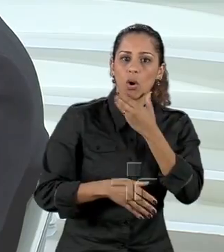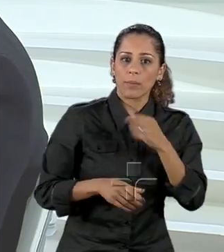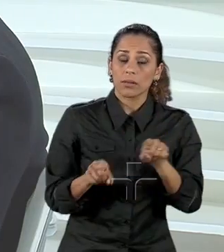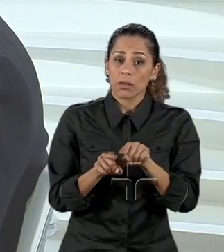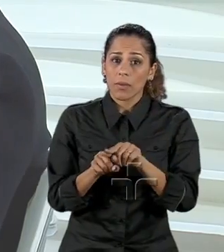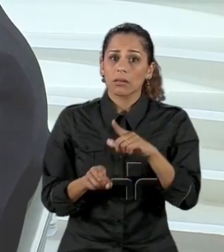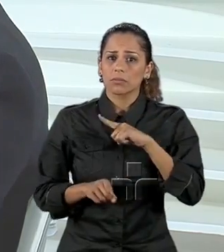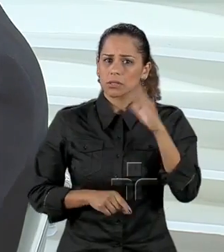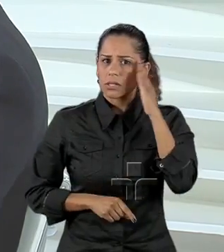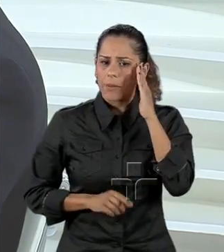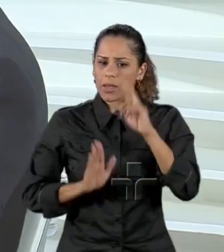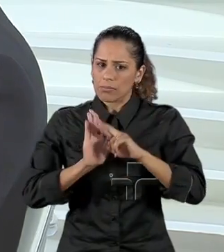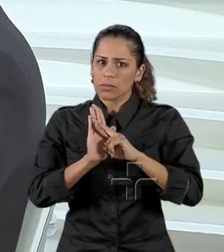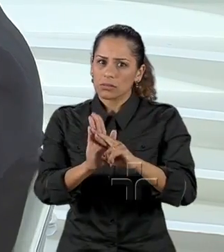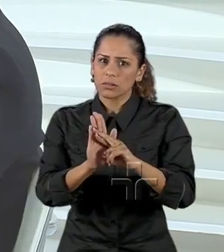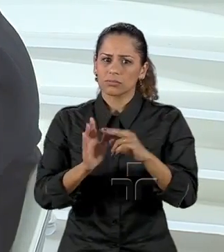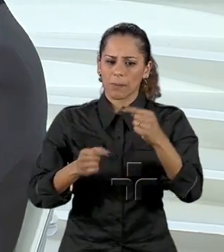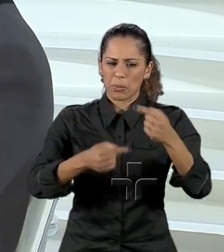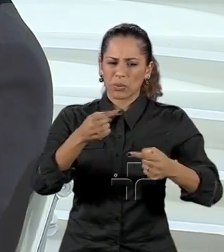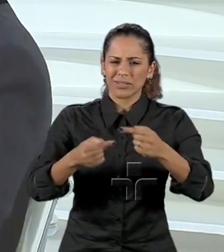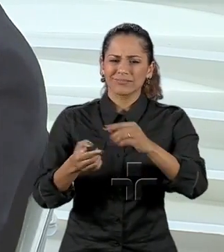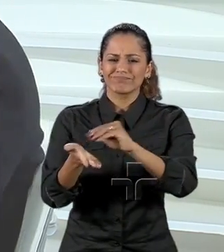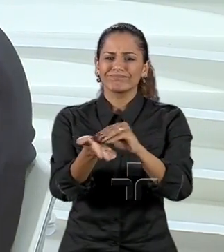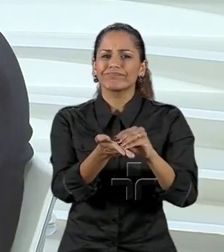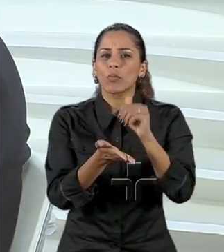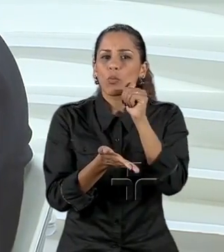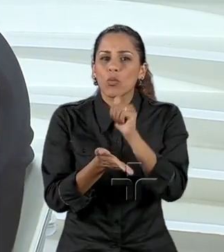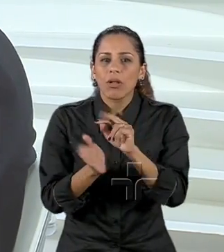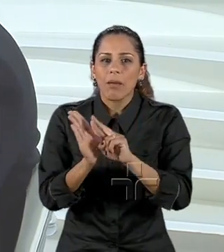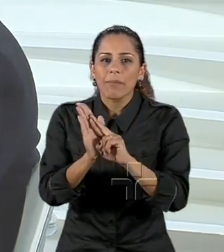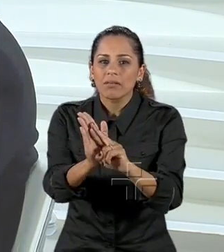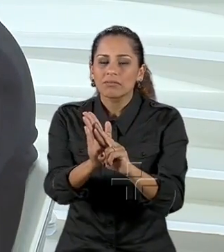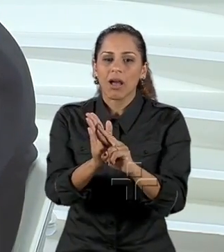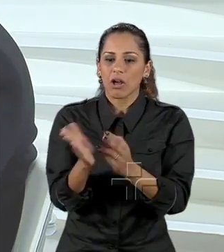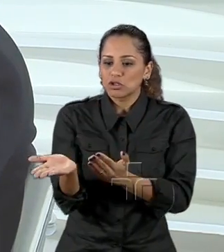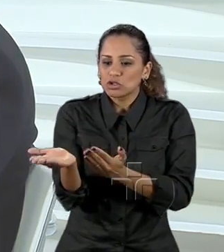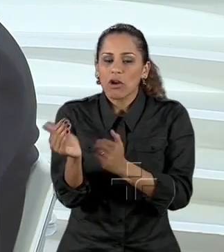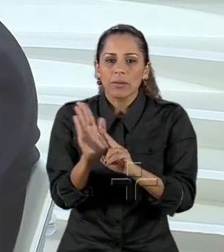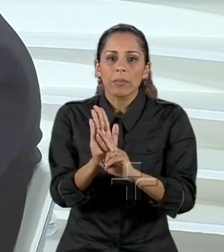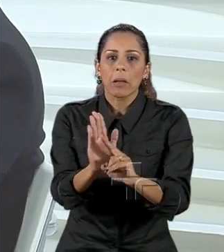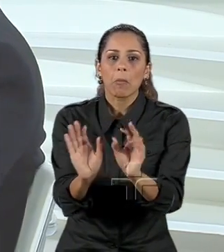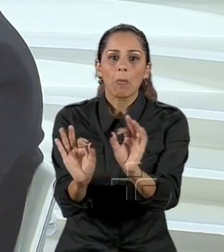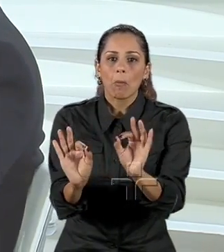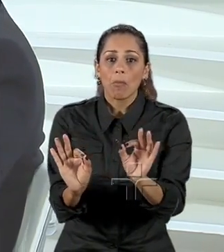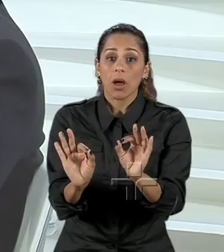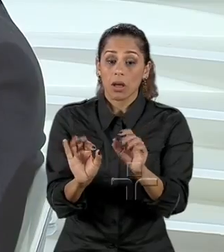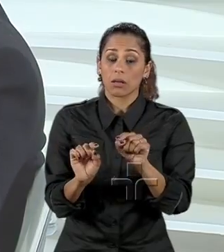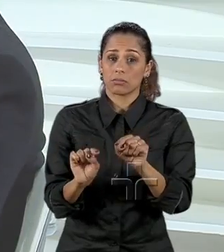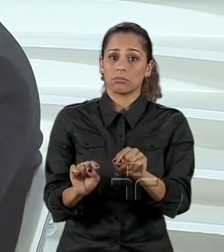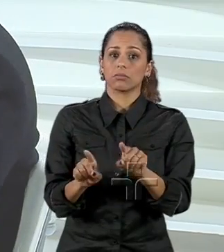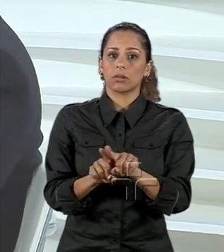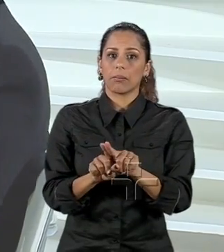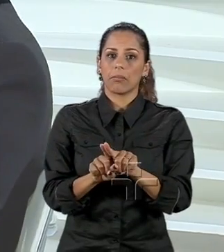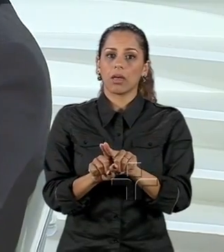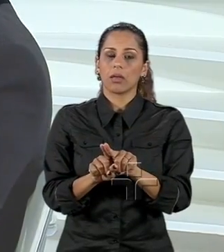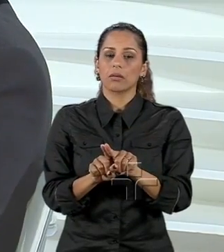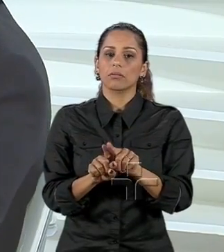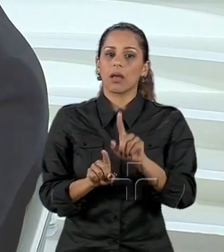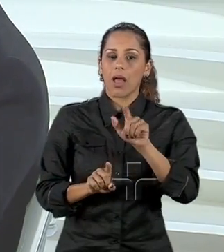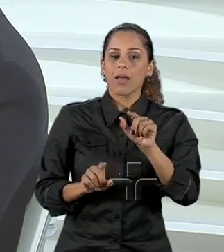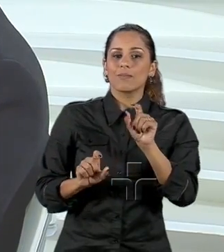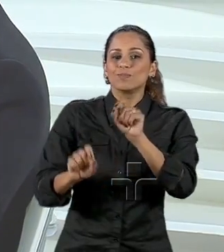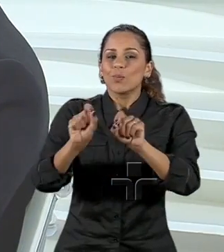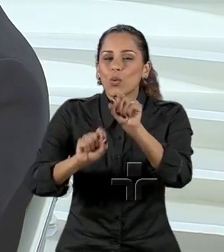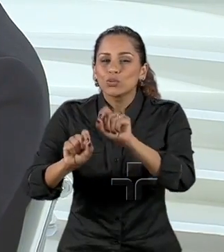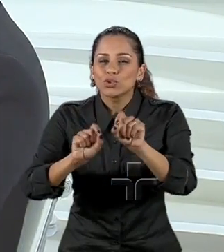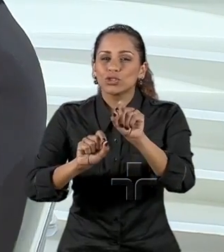nosso povo, né? Uma política tão sem mulher, tão sem jovem, tão sem povo brasileiro, que isso também é a causa, digamos assim, é